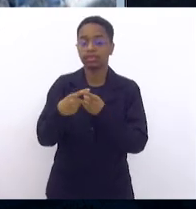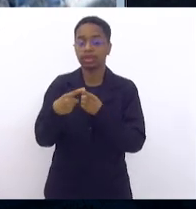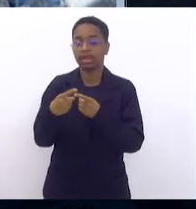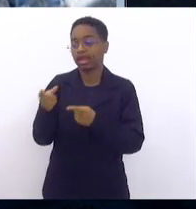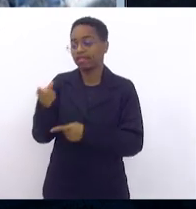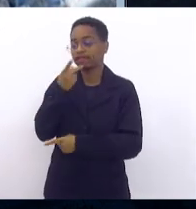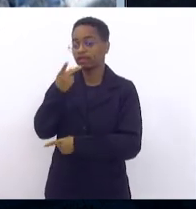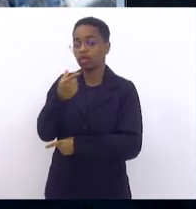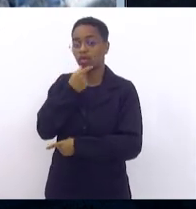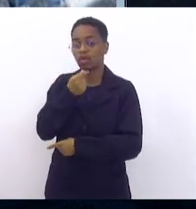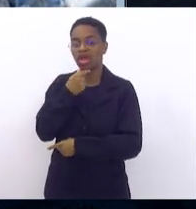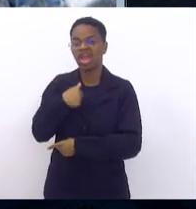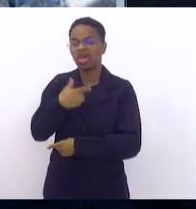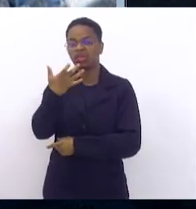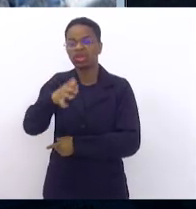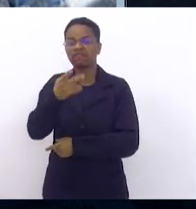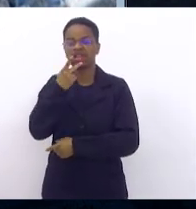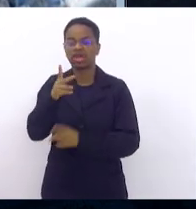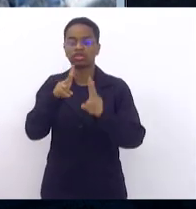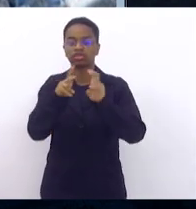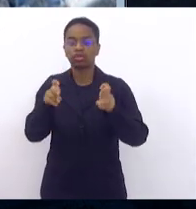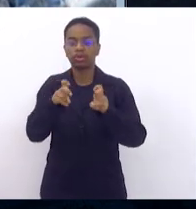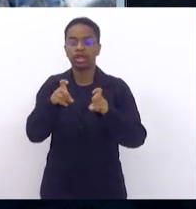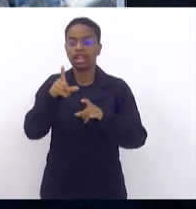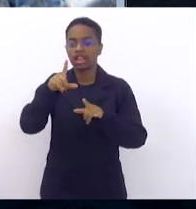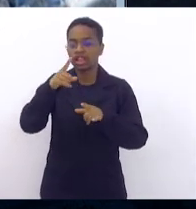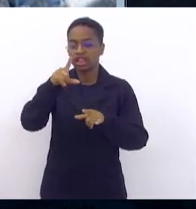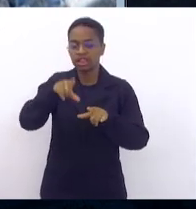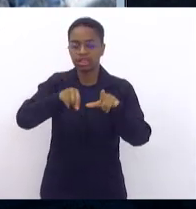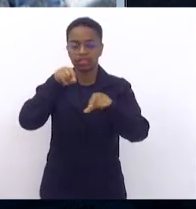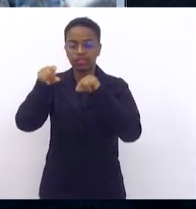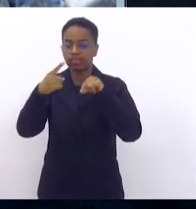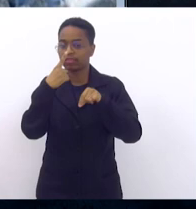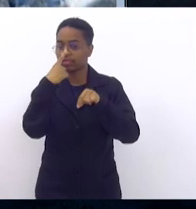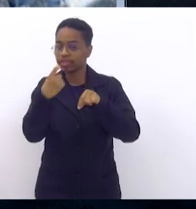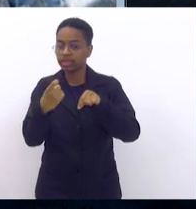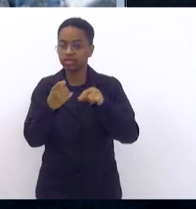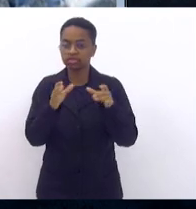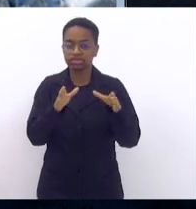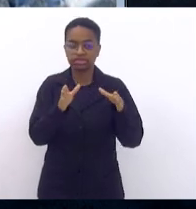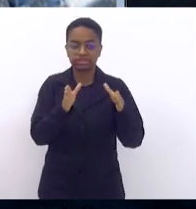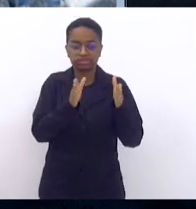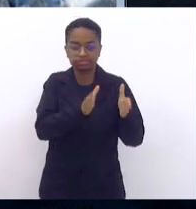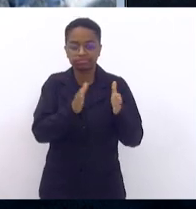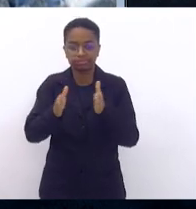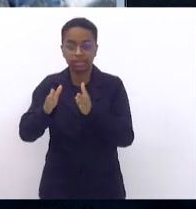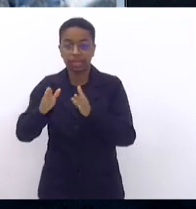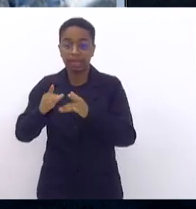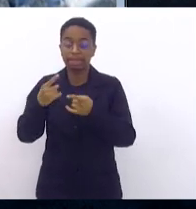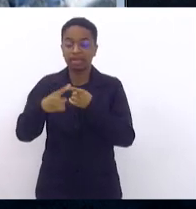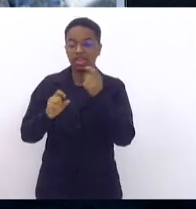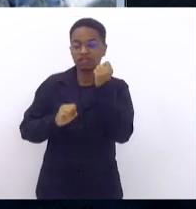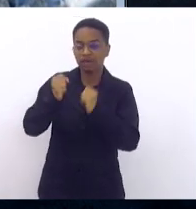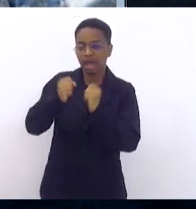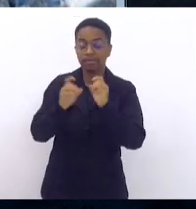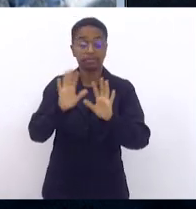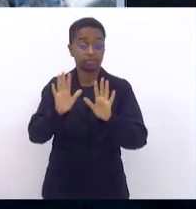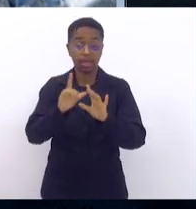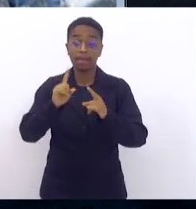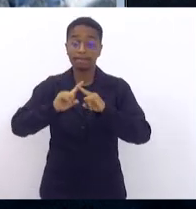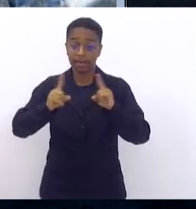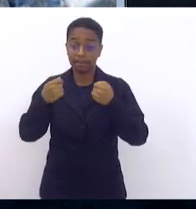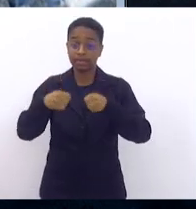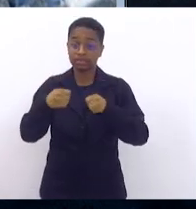ah já não vou mais falar em coleta seletiva porque é indústria e a sociedade mas é necessário que o poder público